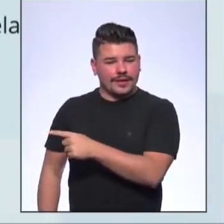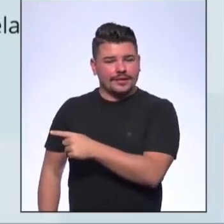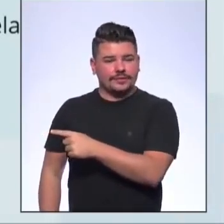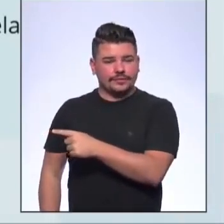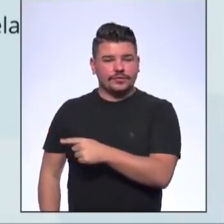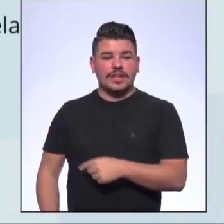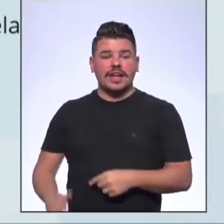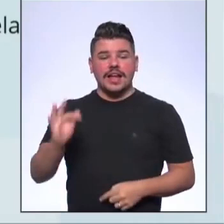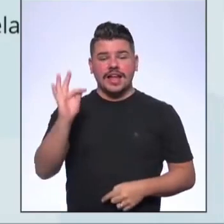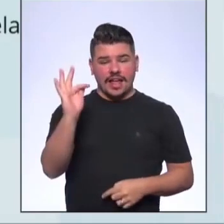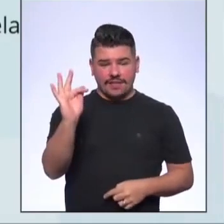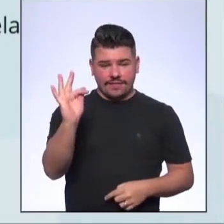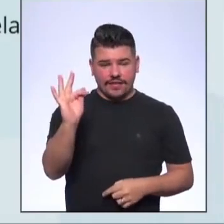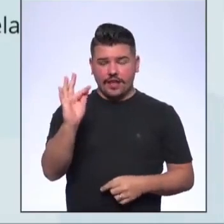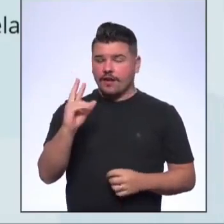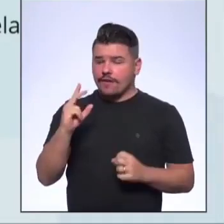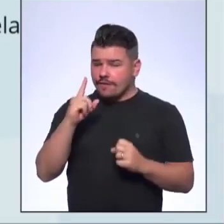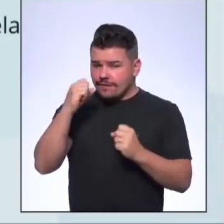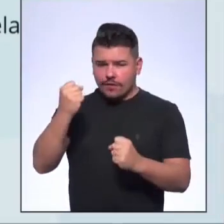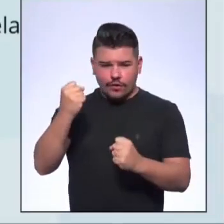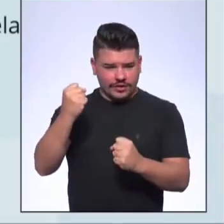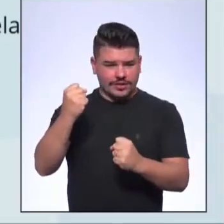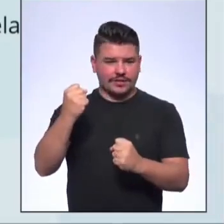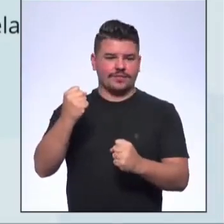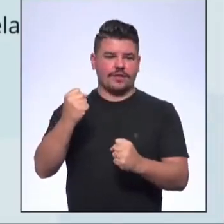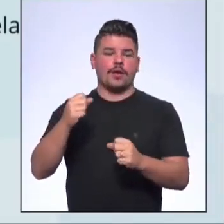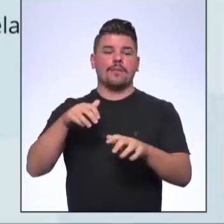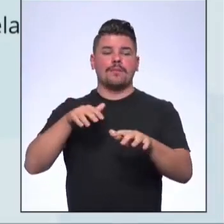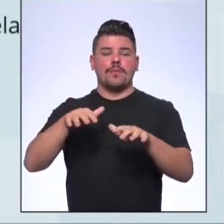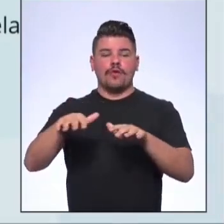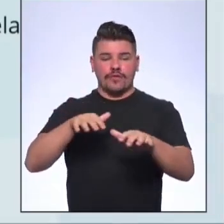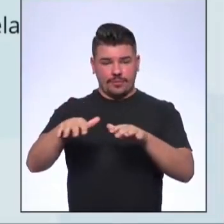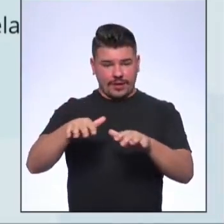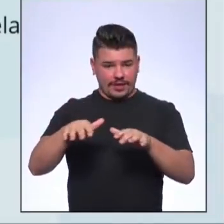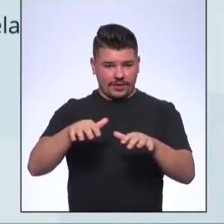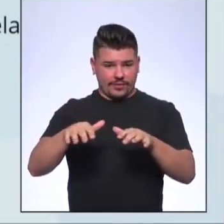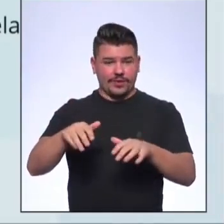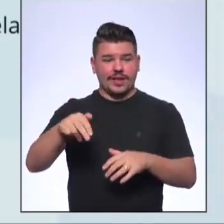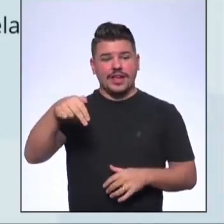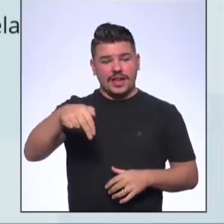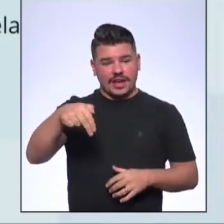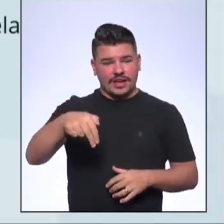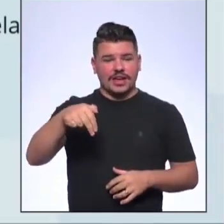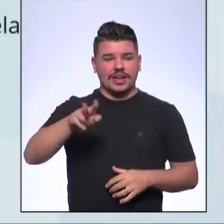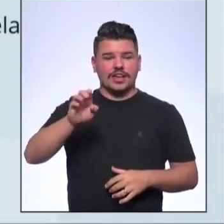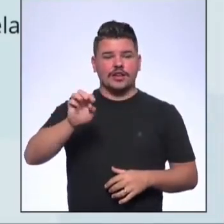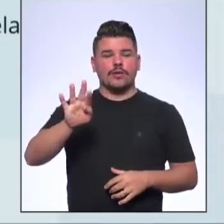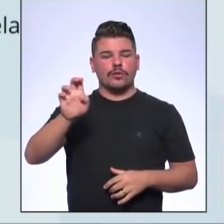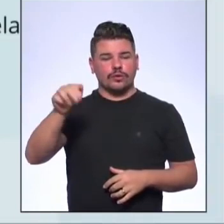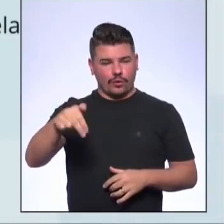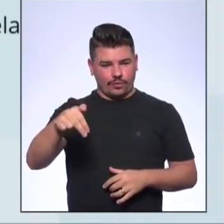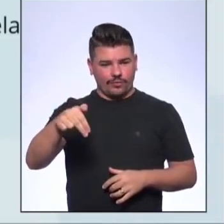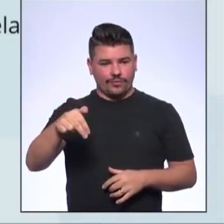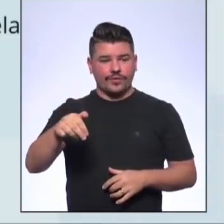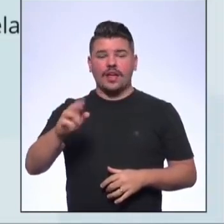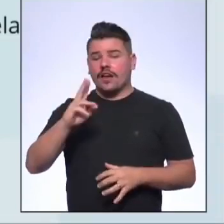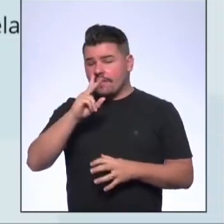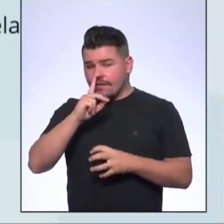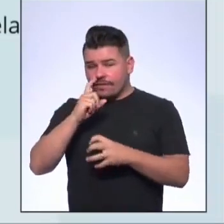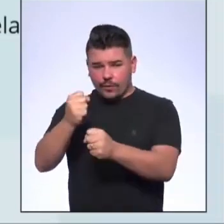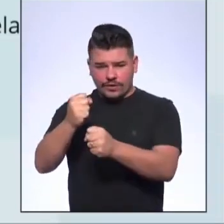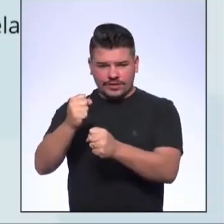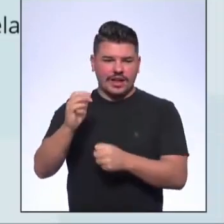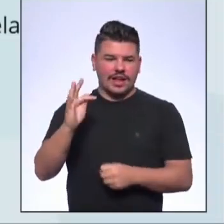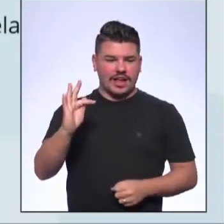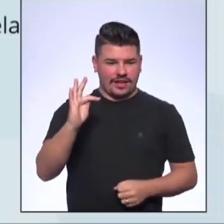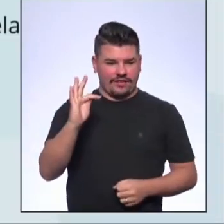pelo deslocamento do objeto, tá lá, ó. Uma força ali, e ali o D é o deslocamento, tá bom? A força, lembra? A gente vai dar